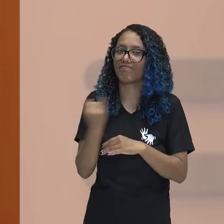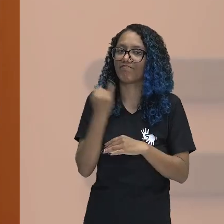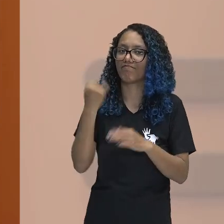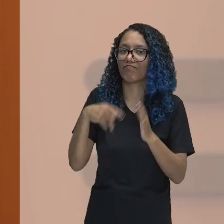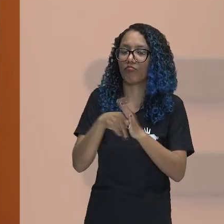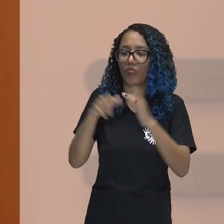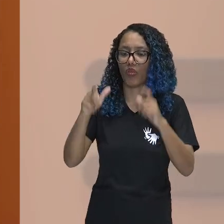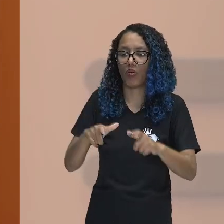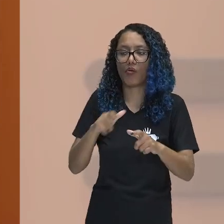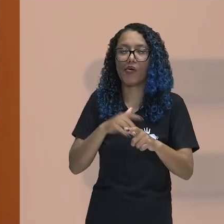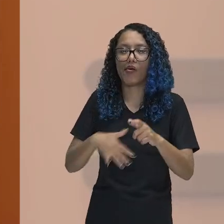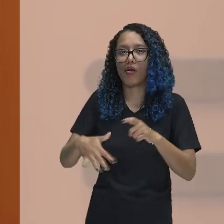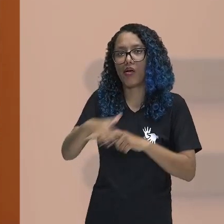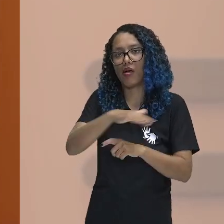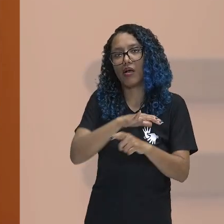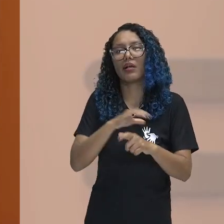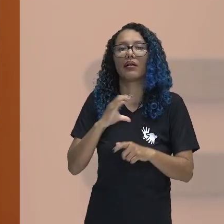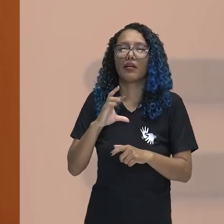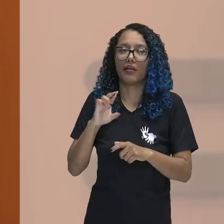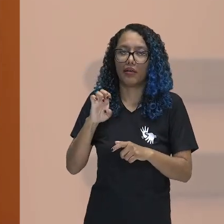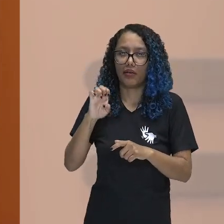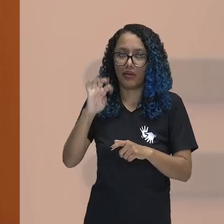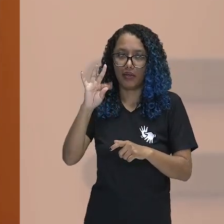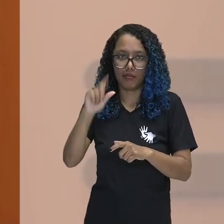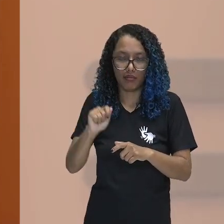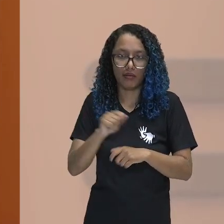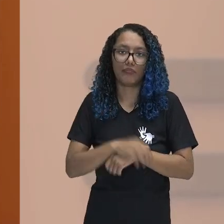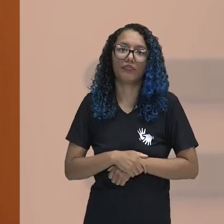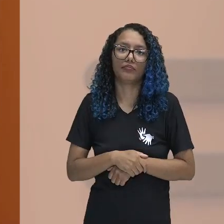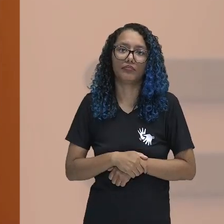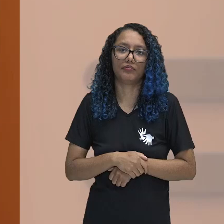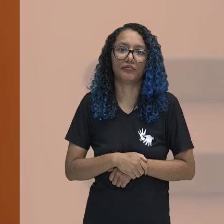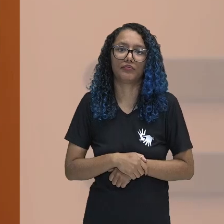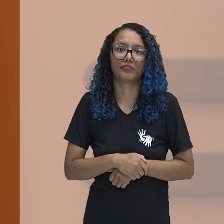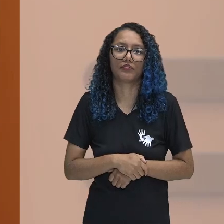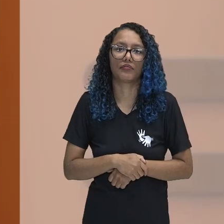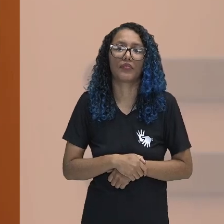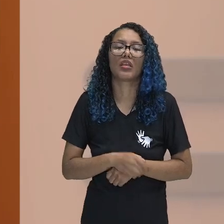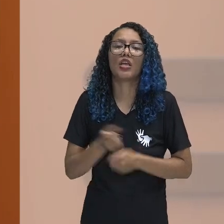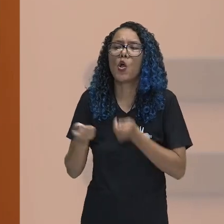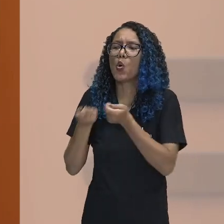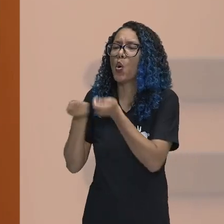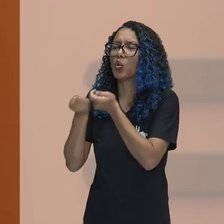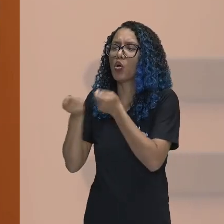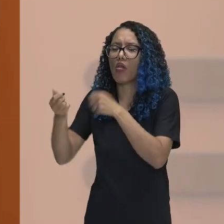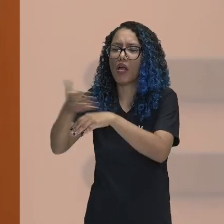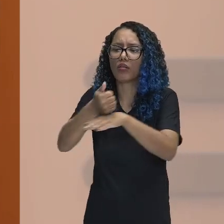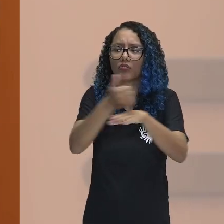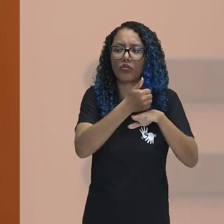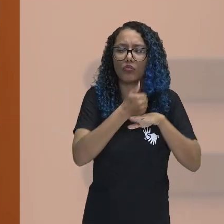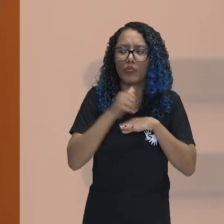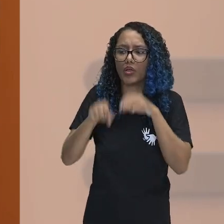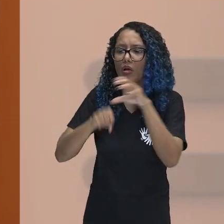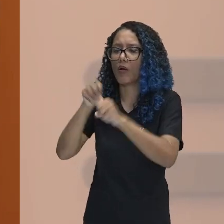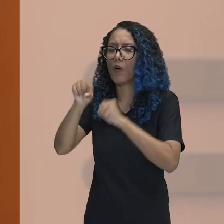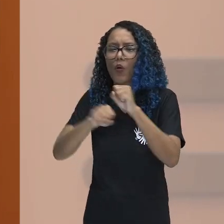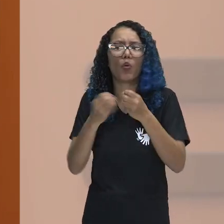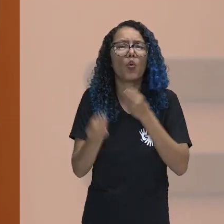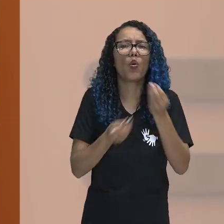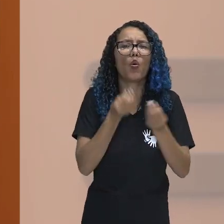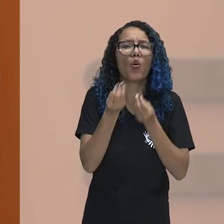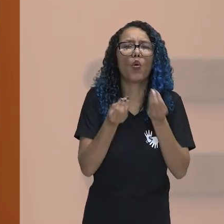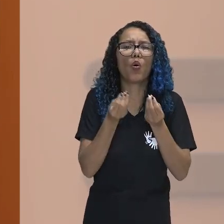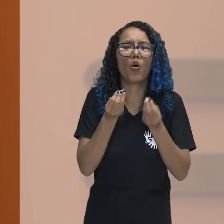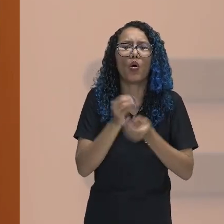cretense. Professor, como eles exerciam essa dominação sobre os outros povos da Península Balcânica? Através